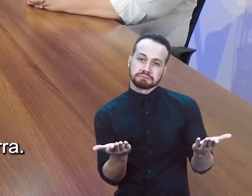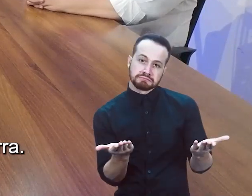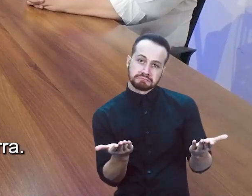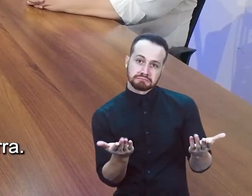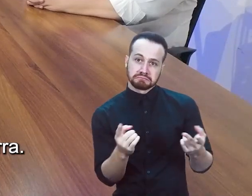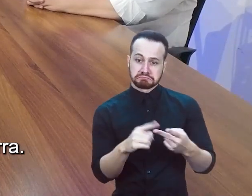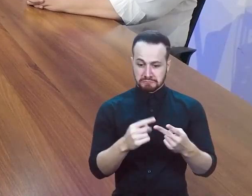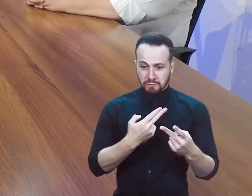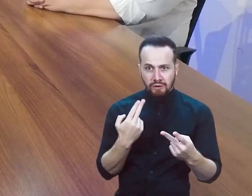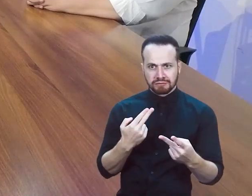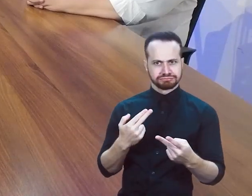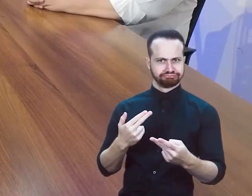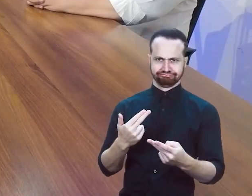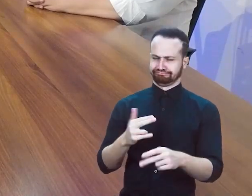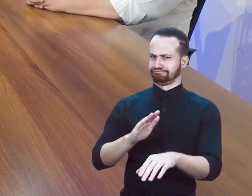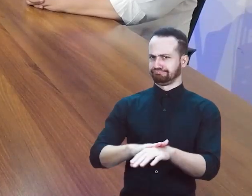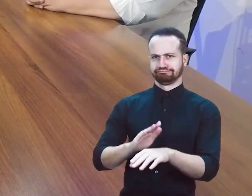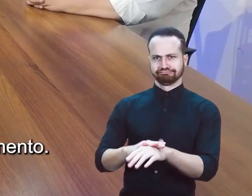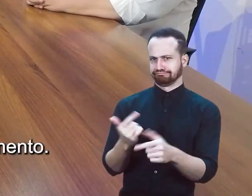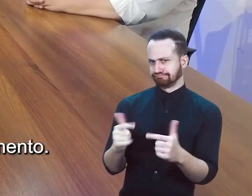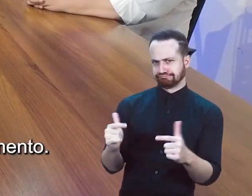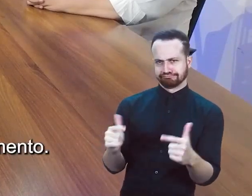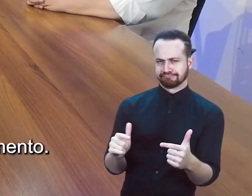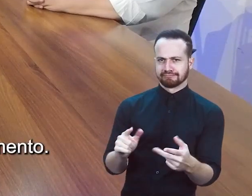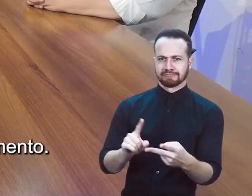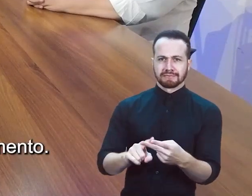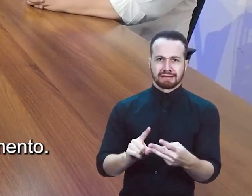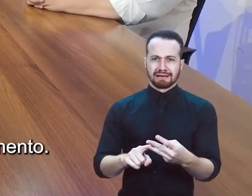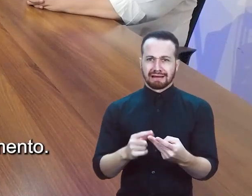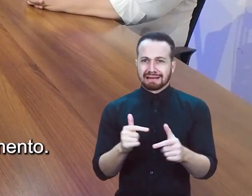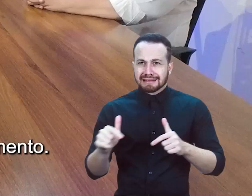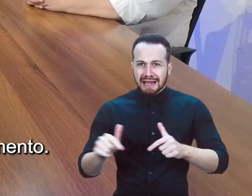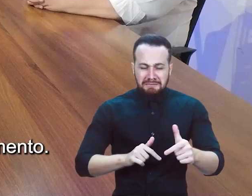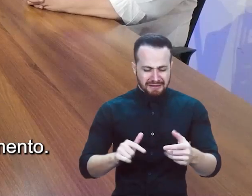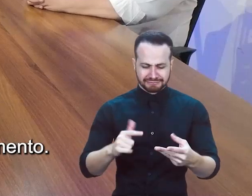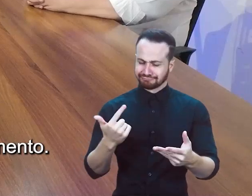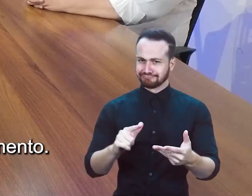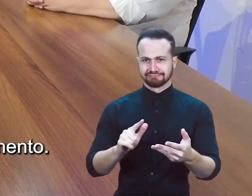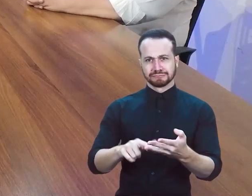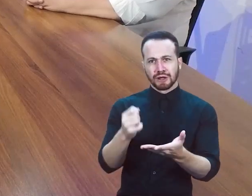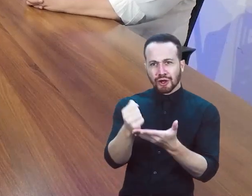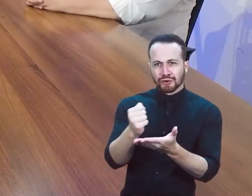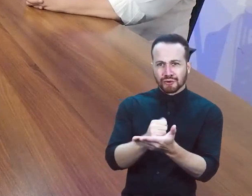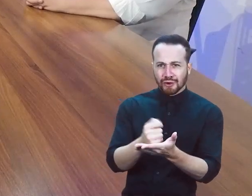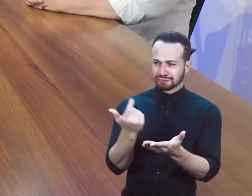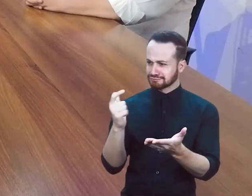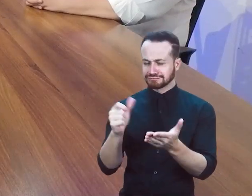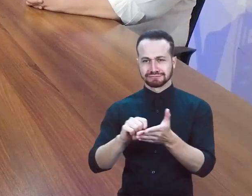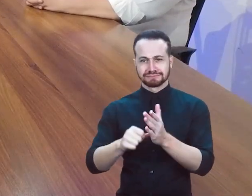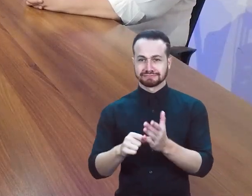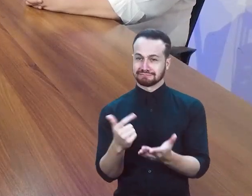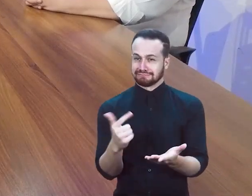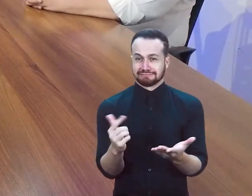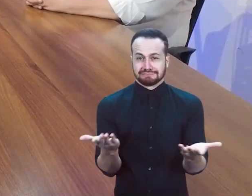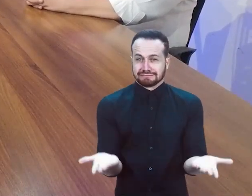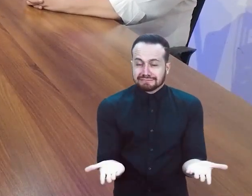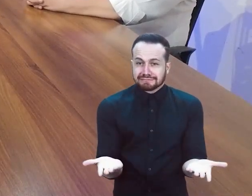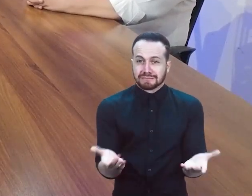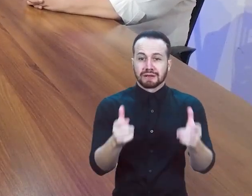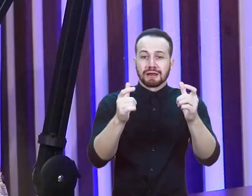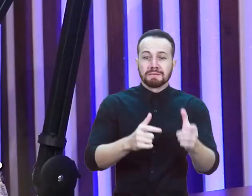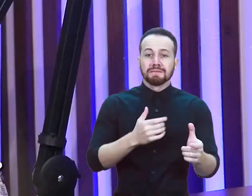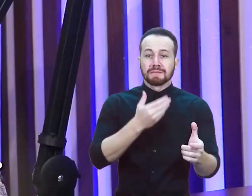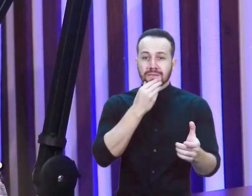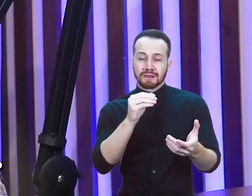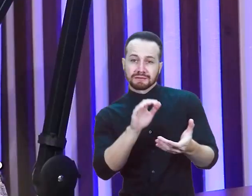terra, não tenho nome. Não tenho trabalho. Não sei onde estou, não tenho trabalho. Não tenho documentos. Não tenho nada, não tenho identidade aqui. Onde está meu